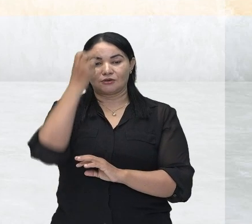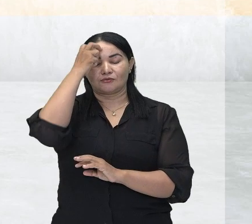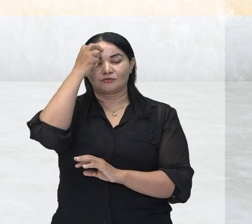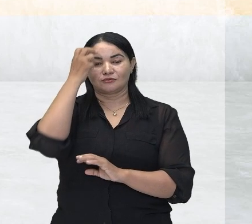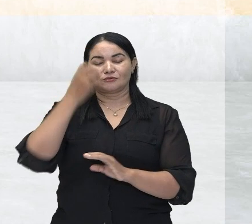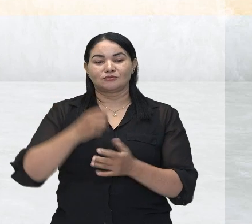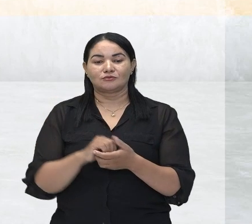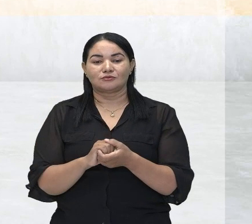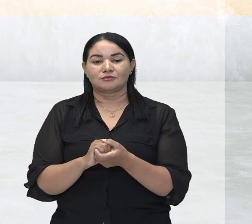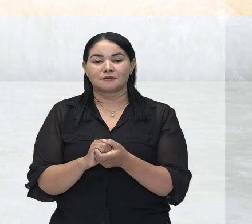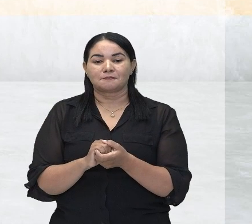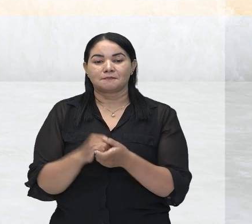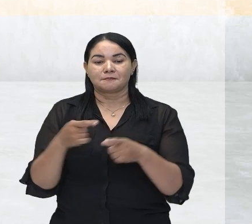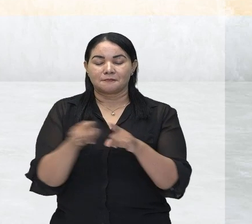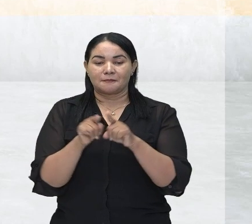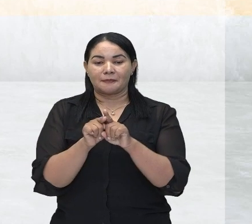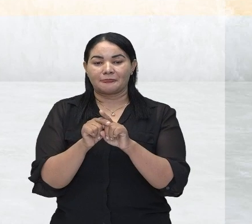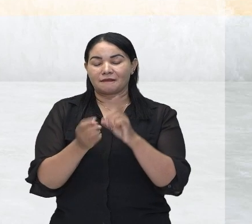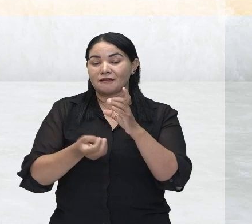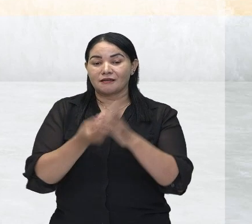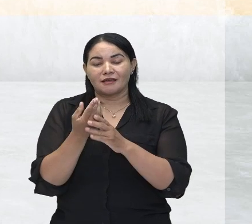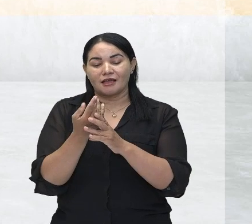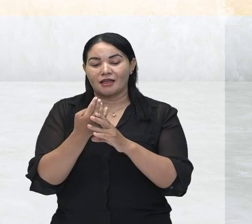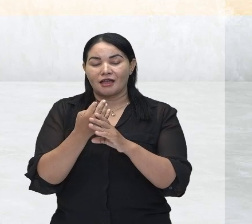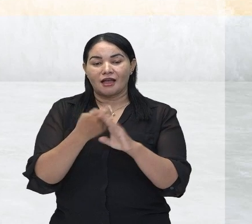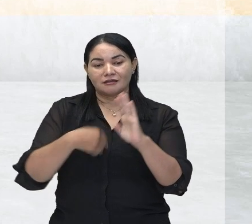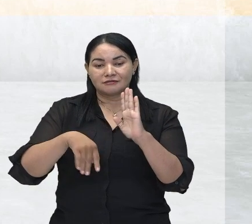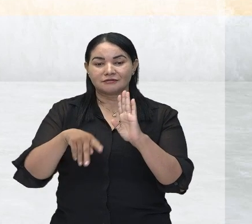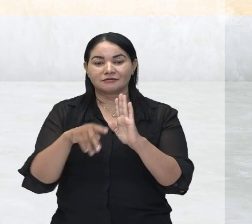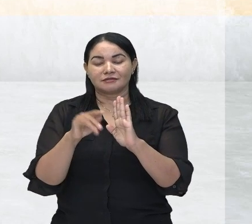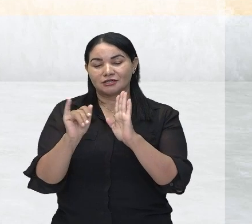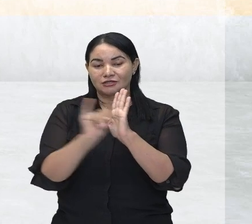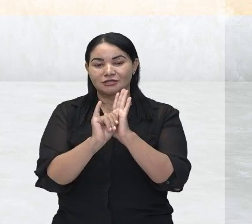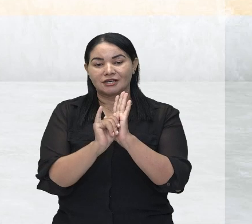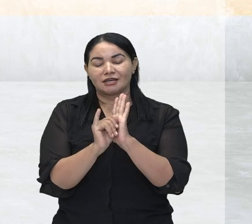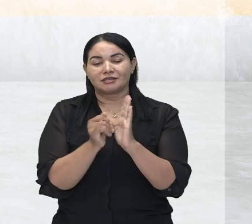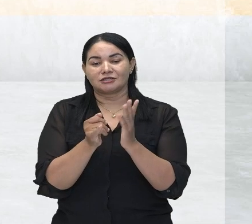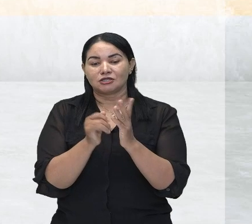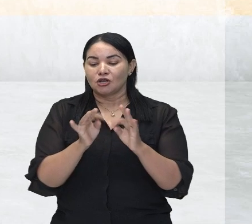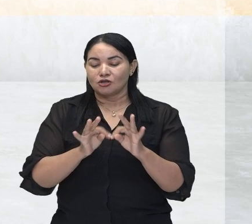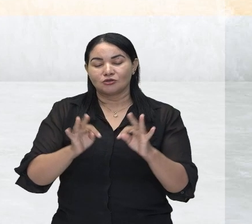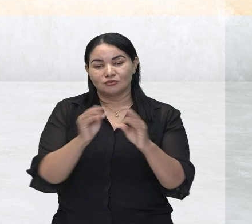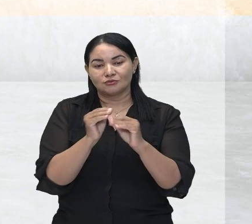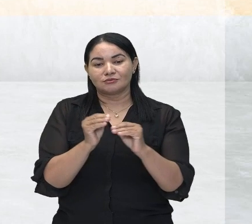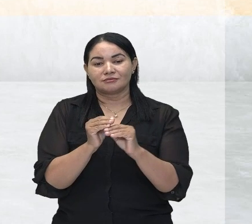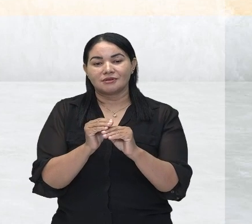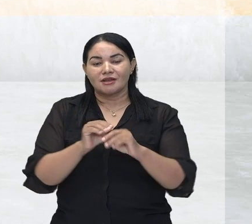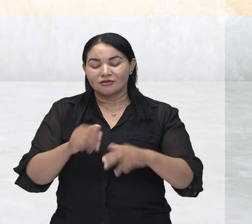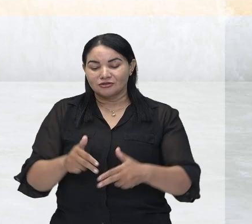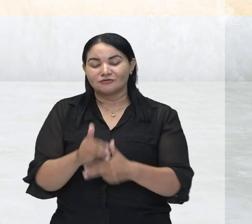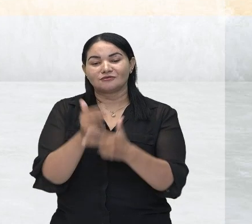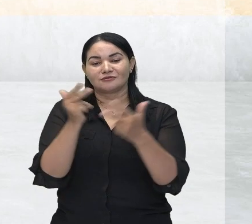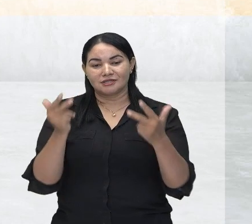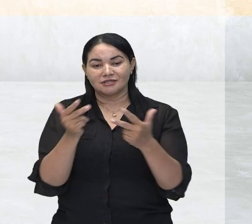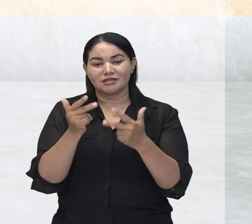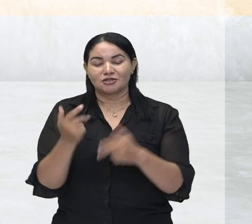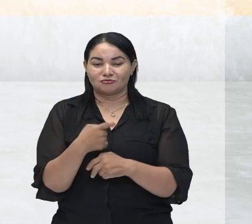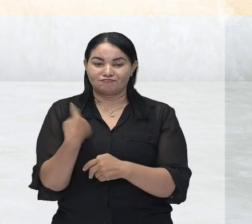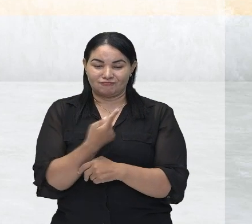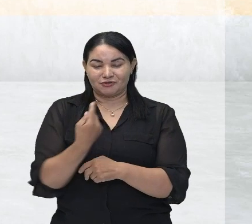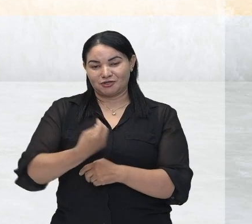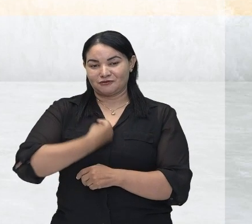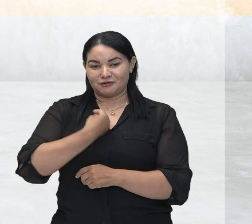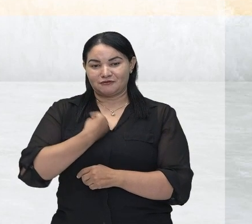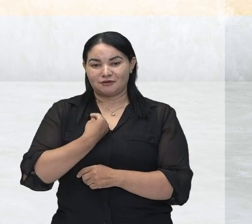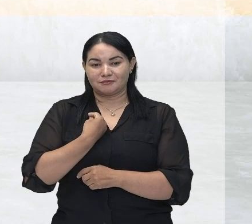isso faz parte da minha identidade. Tudo isso faz parte também acima de tudo, dessa diversidade que nós vivemos.